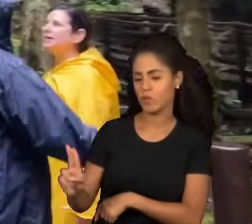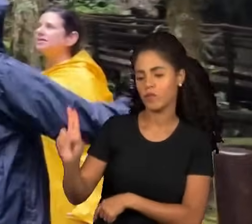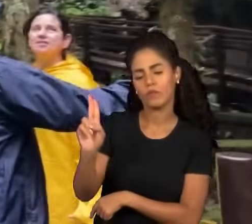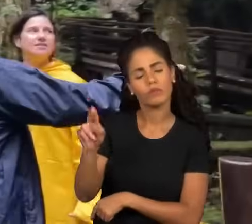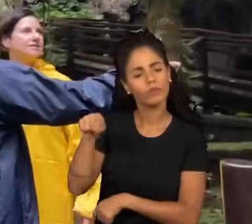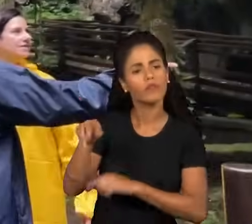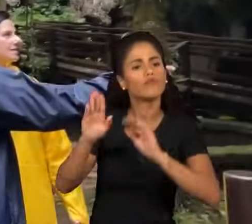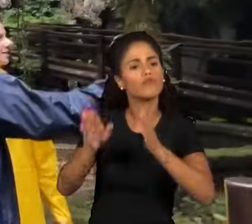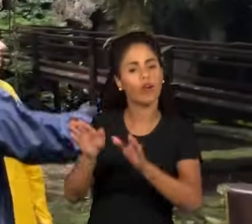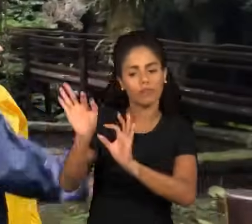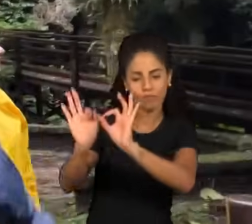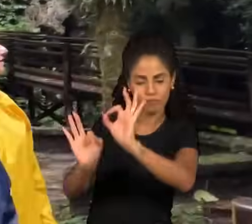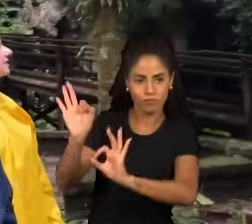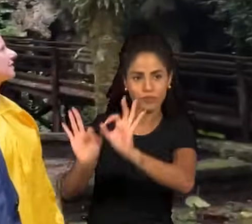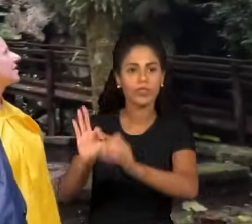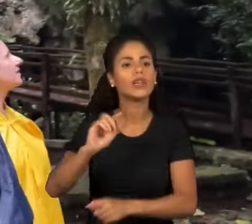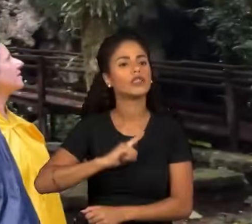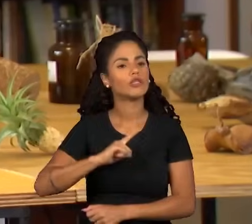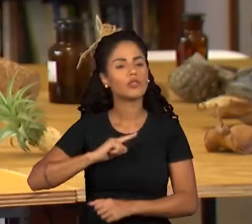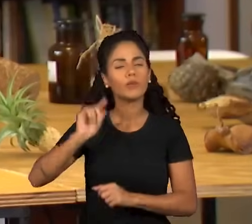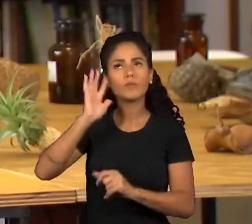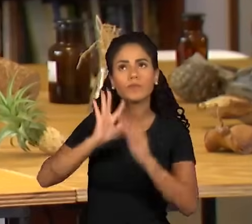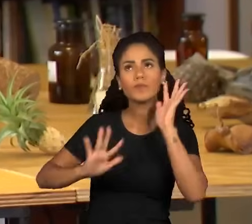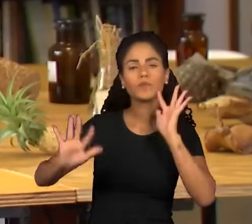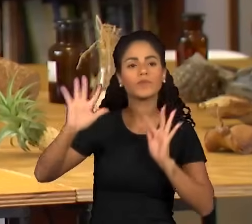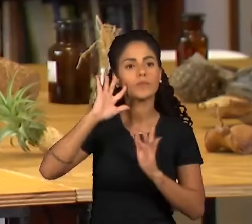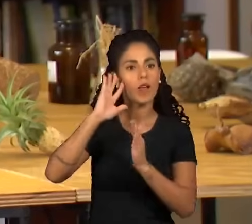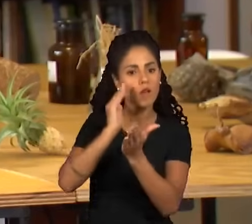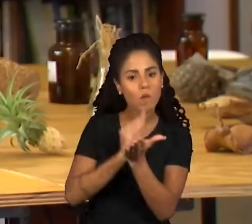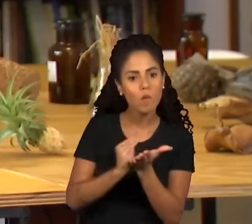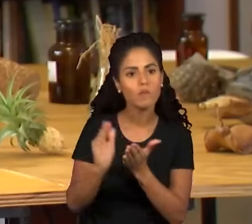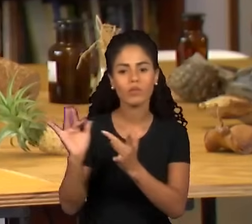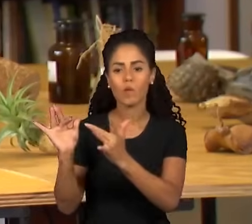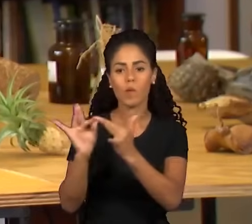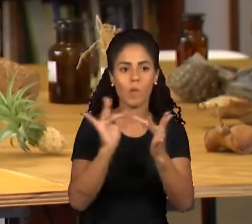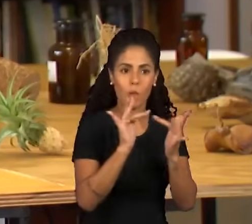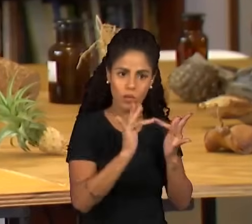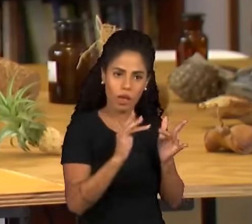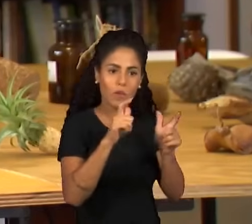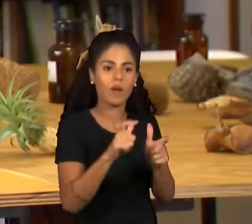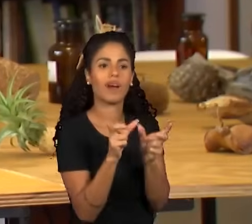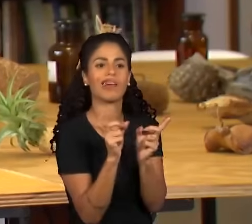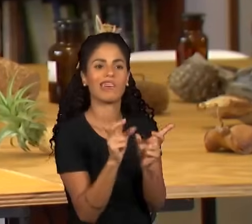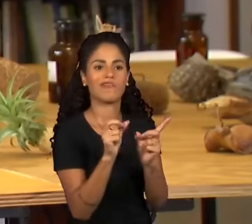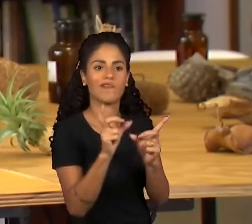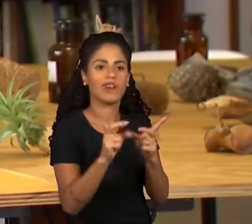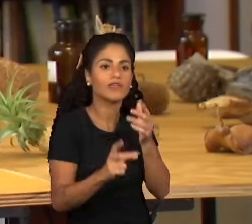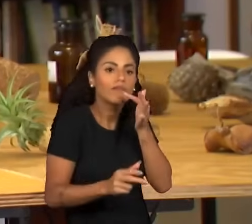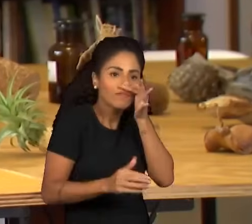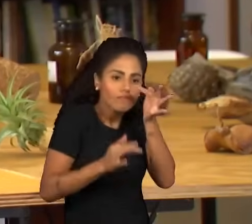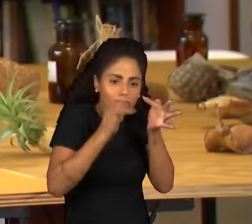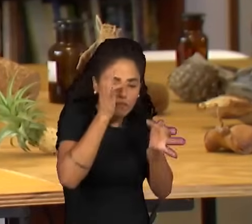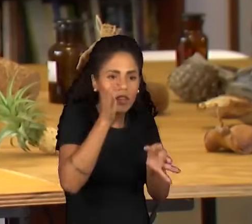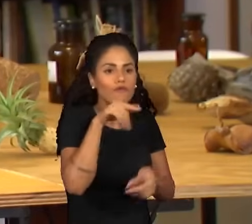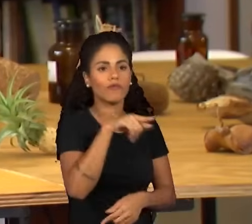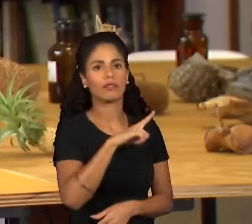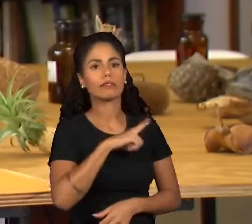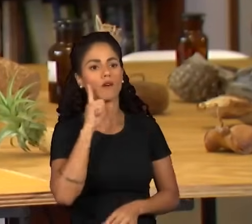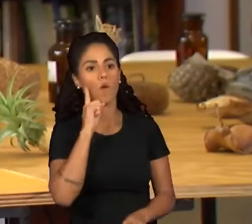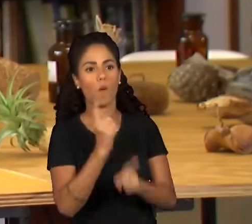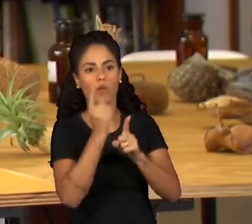já tinha esse projeto como um sonho, eu comecei a entrar em contato com floriculturas, imaginei que era o primeiro lugar onde eu poderia encontrar